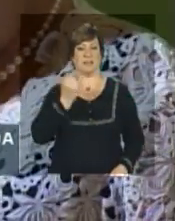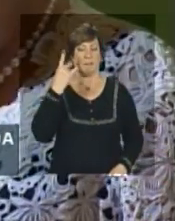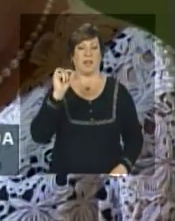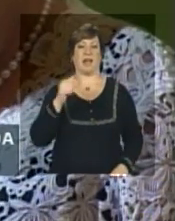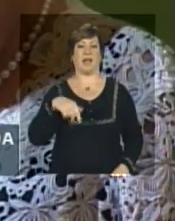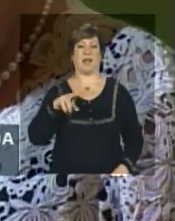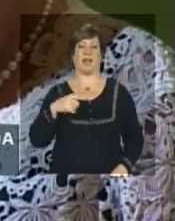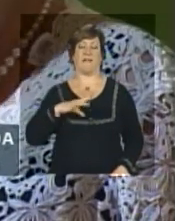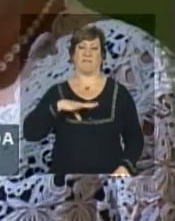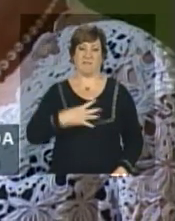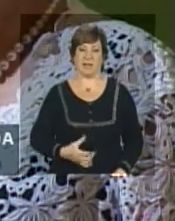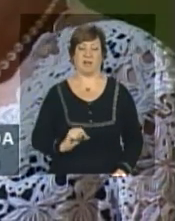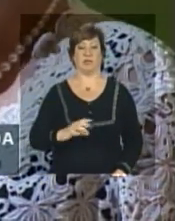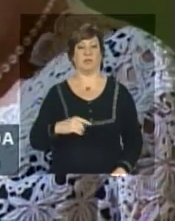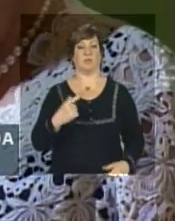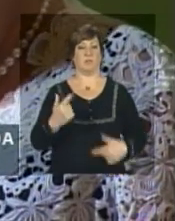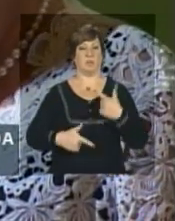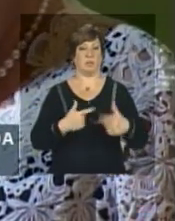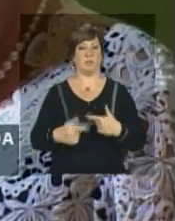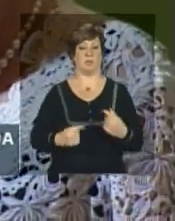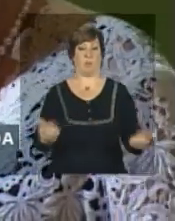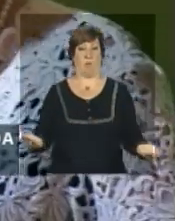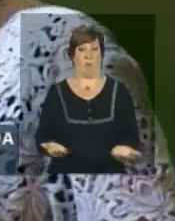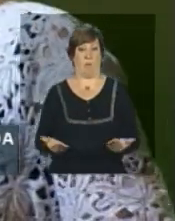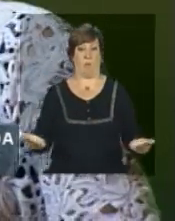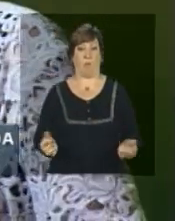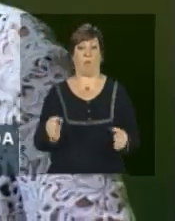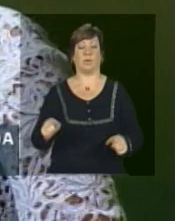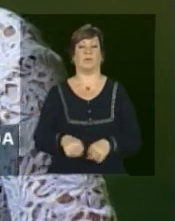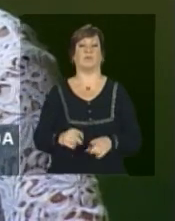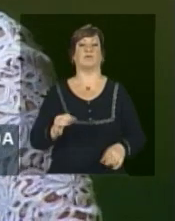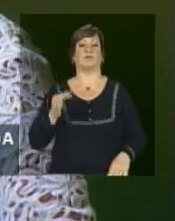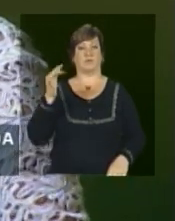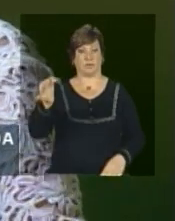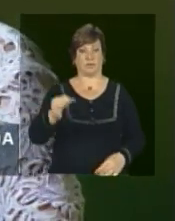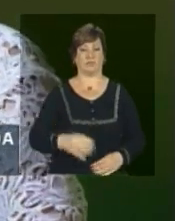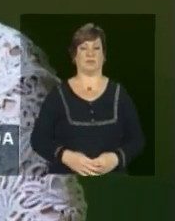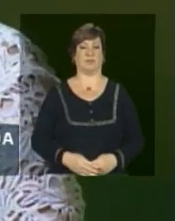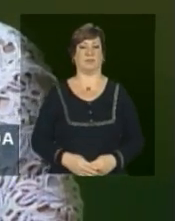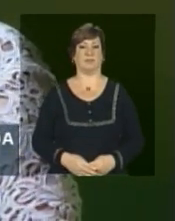que enfrentemos os desafios do presente e do futuro.